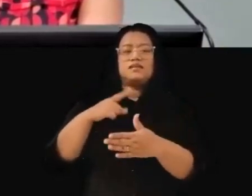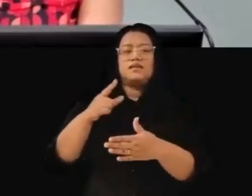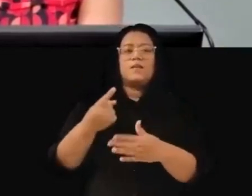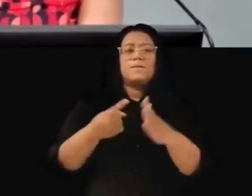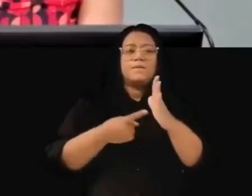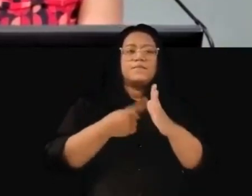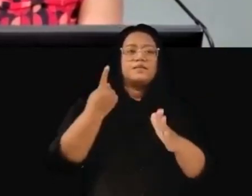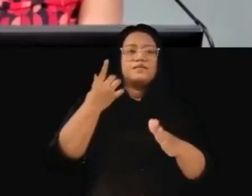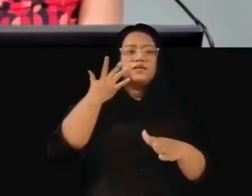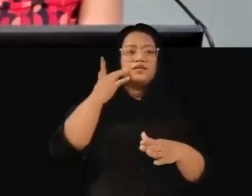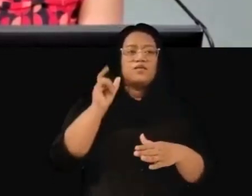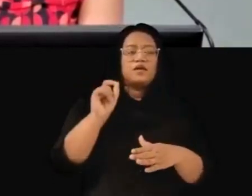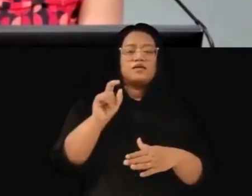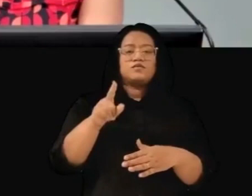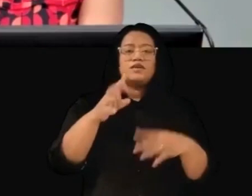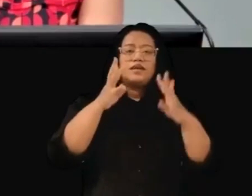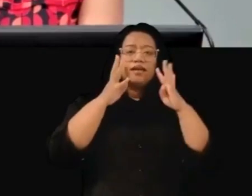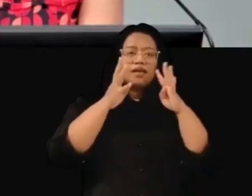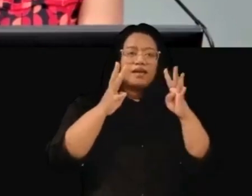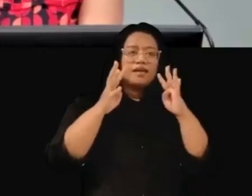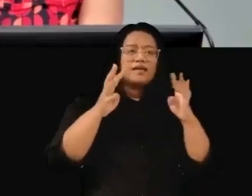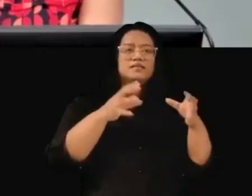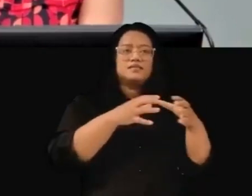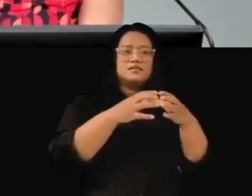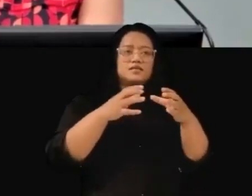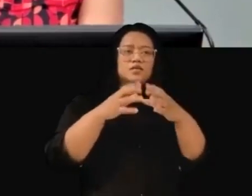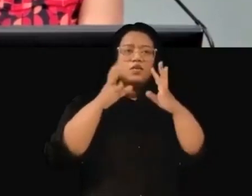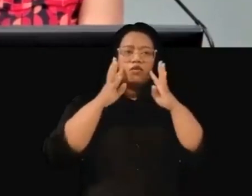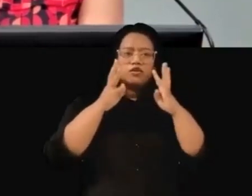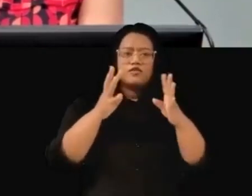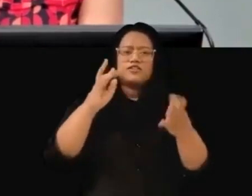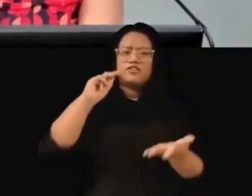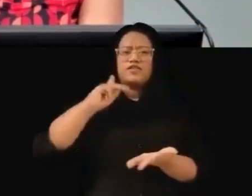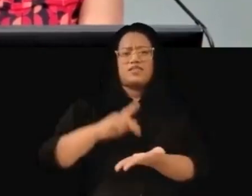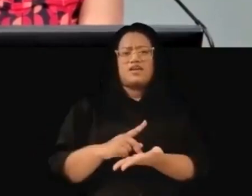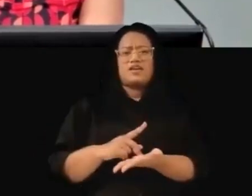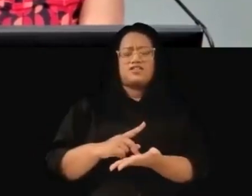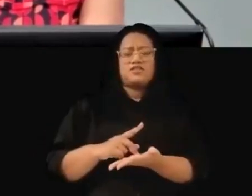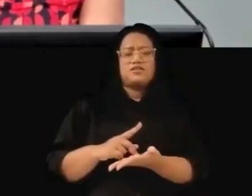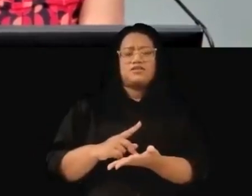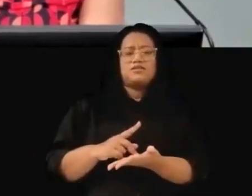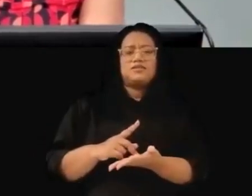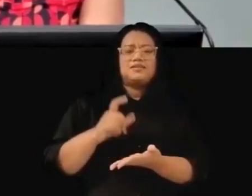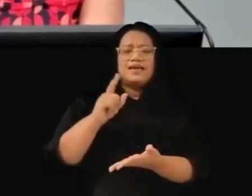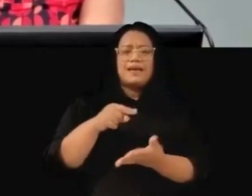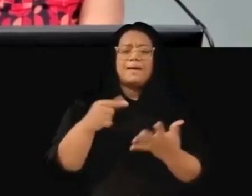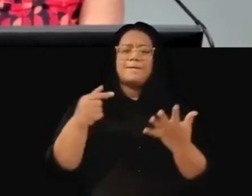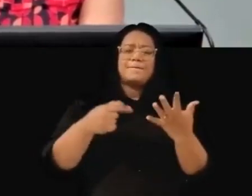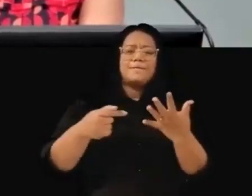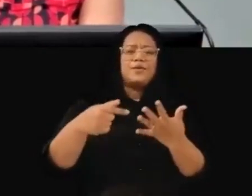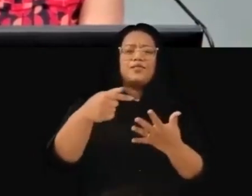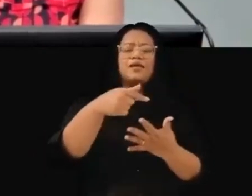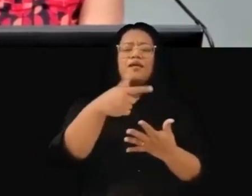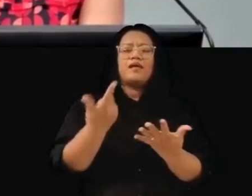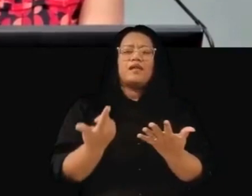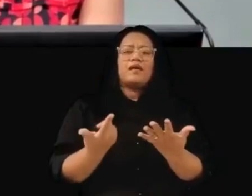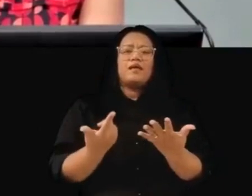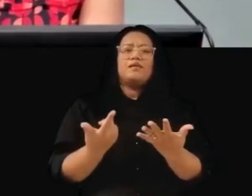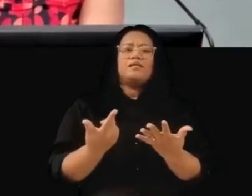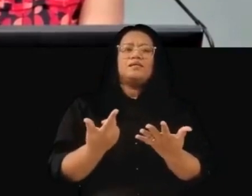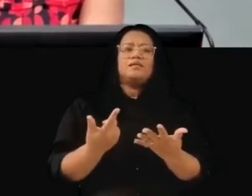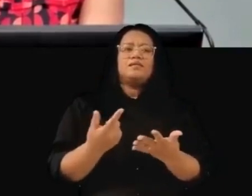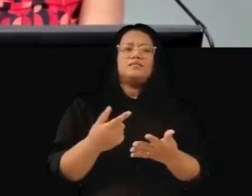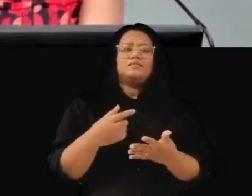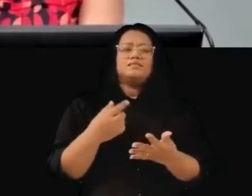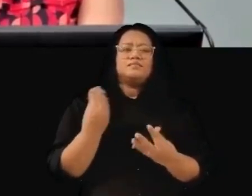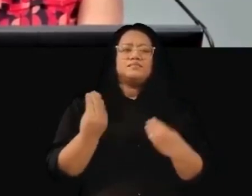fato, ouvir esses segmentos, né? Mas ouvir de verdade, né? Ouvir de fato e ponderar e ter